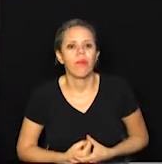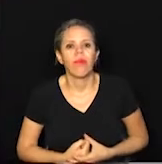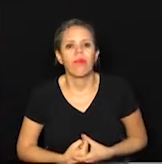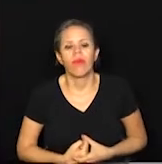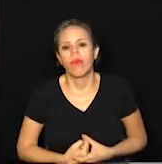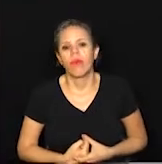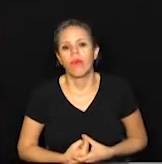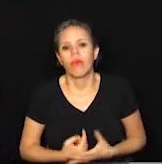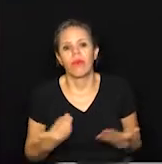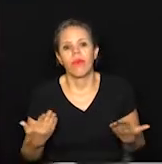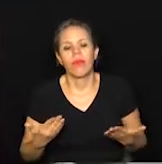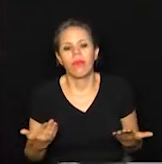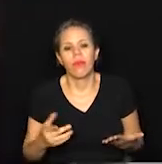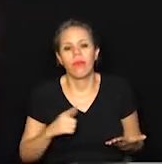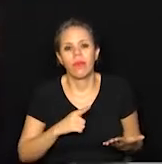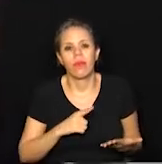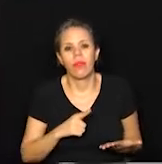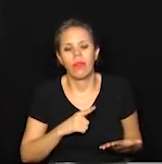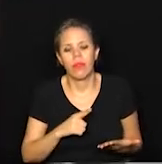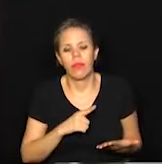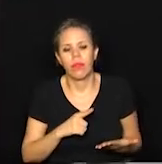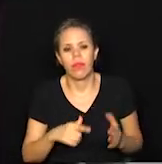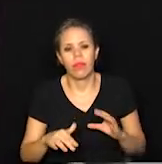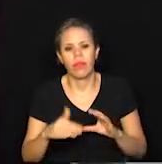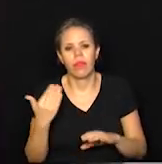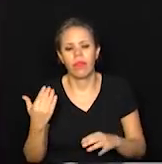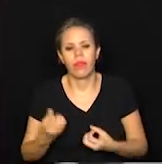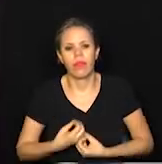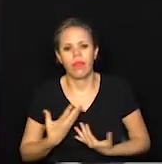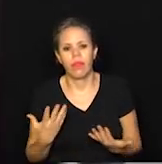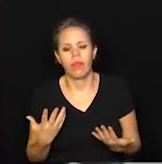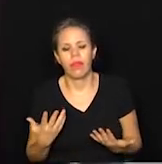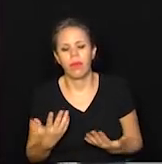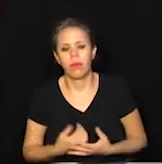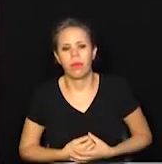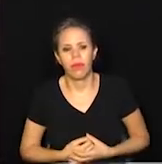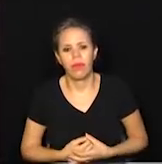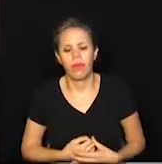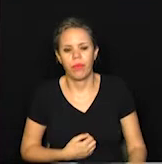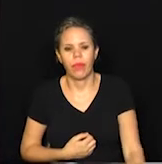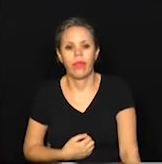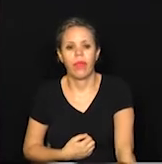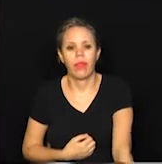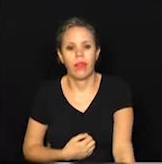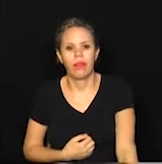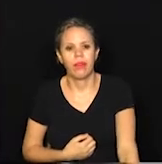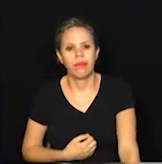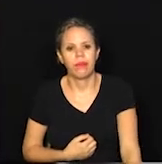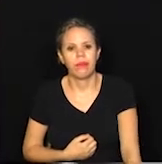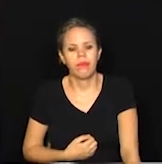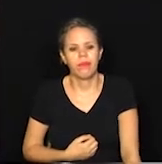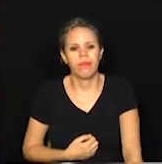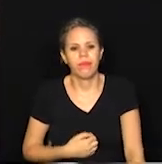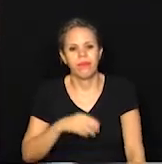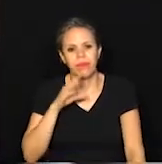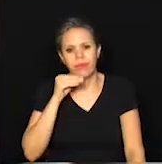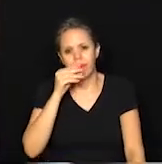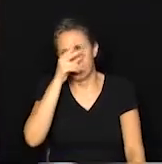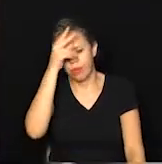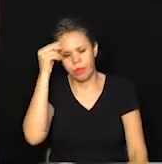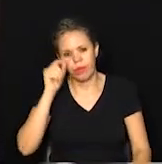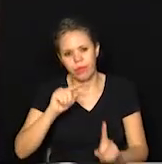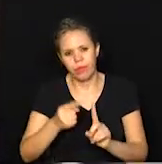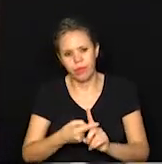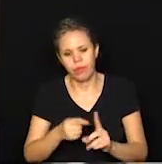E hoje a gente teve uma informação que tem, por meio, né, a gente recebeu mensagens de servidoras gestantes que nós